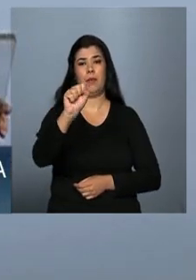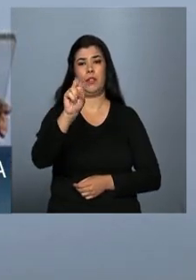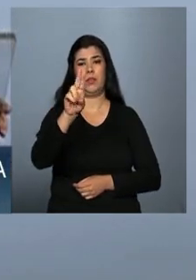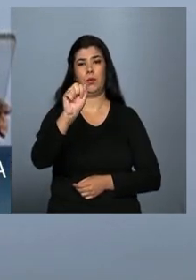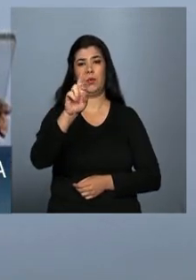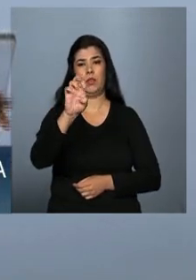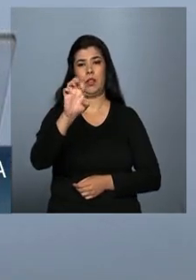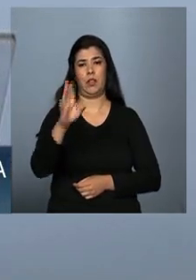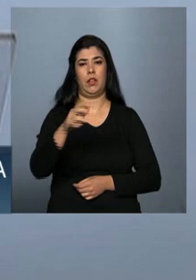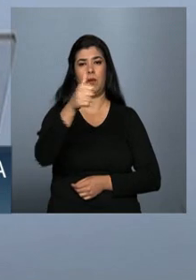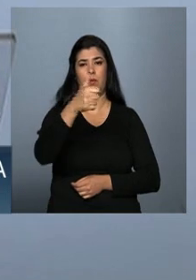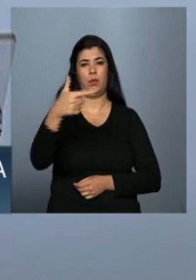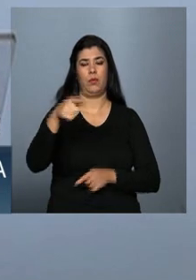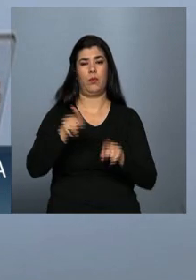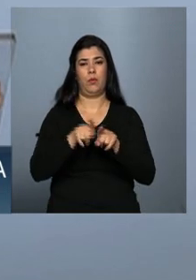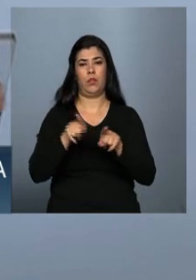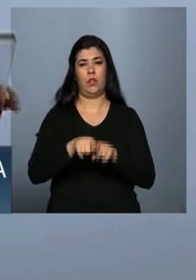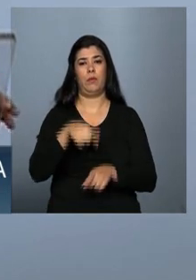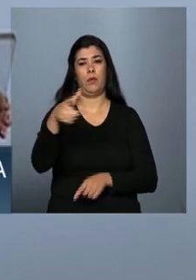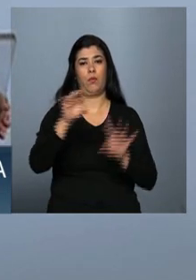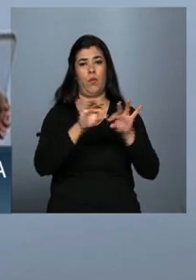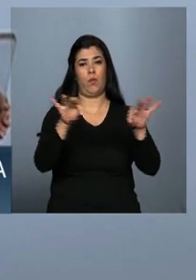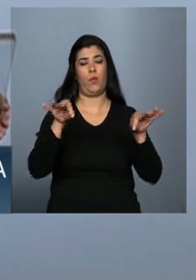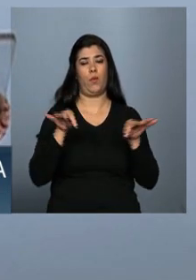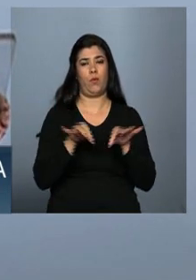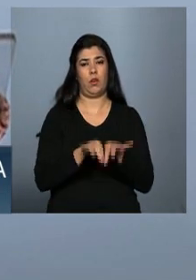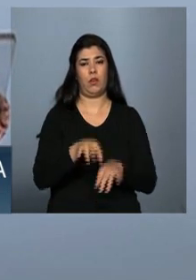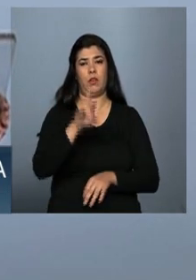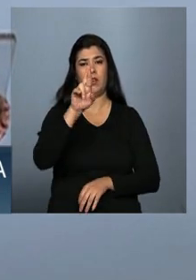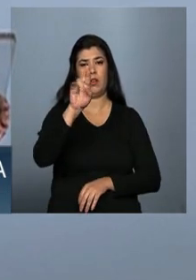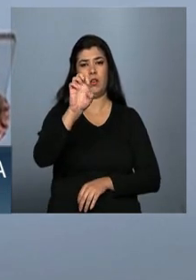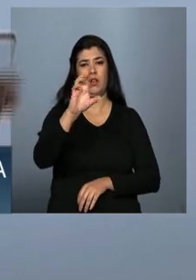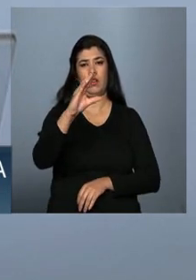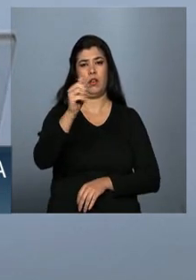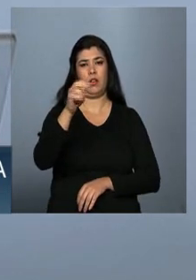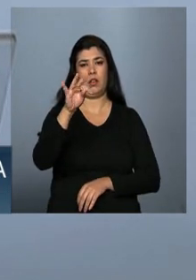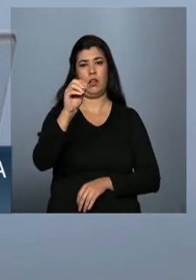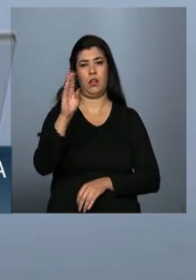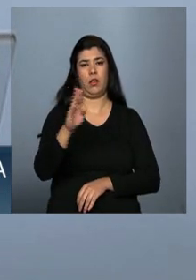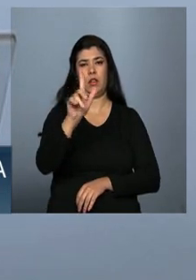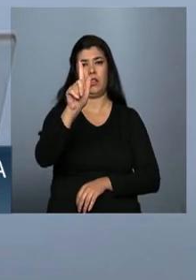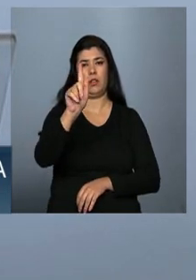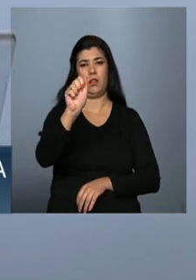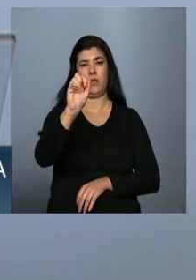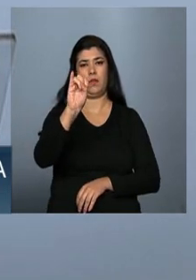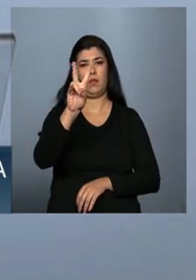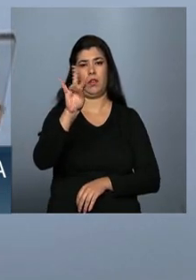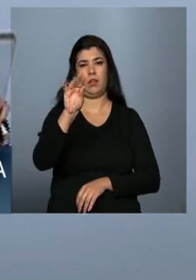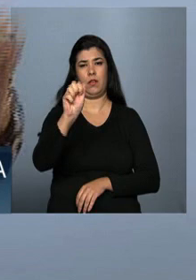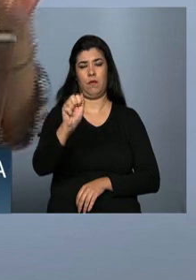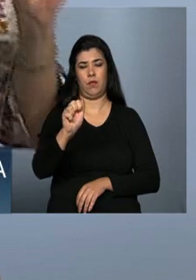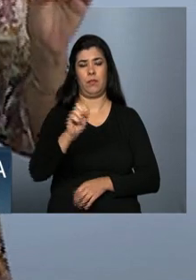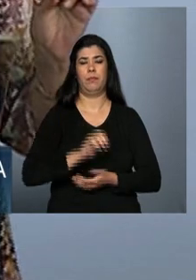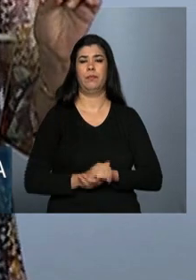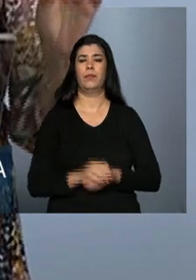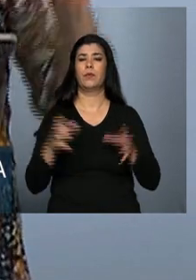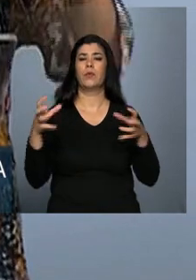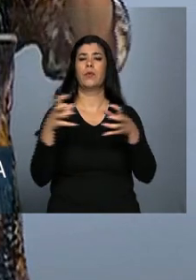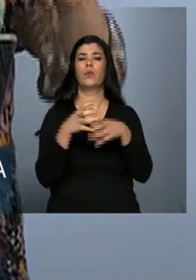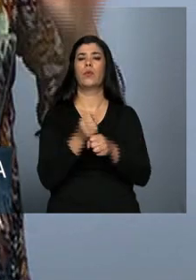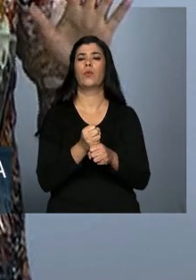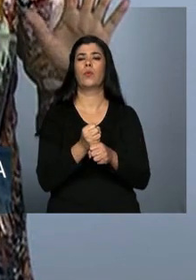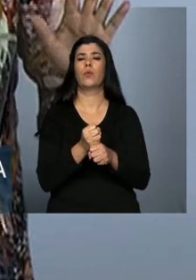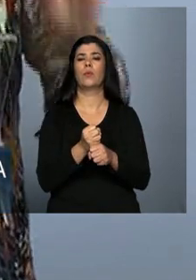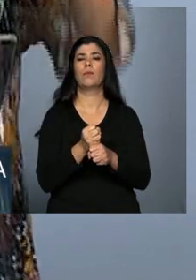e aqui no Recanto das Gaivotas. É o seguinte, vejam vocês, hoje,